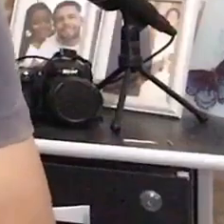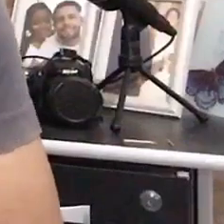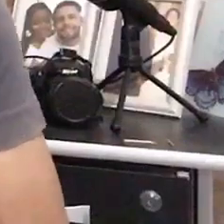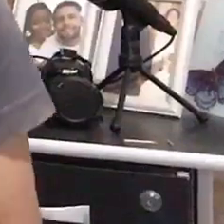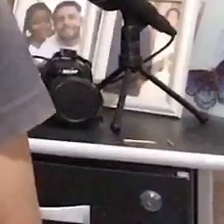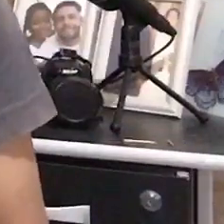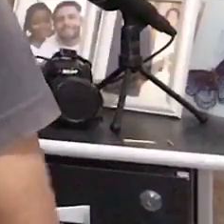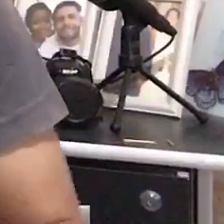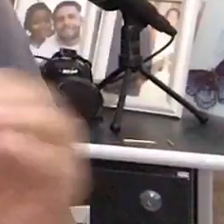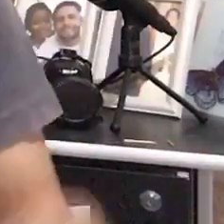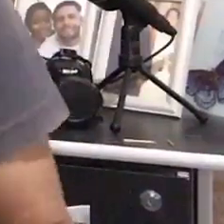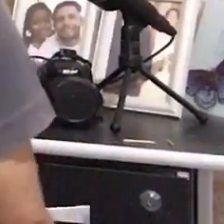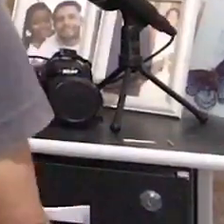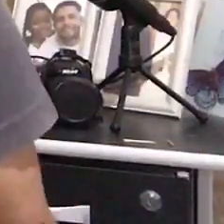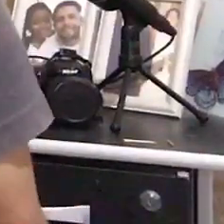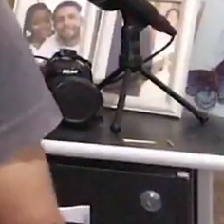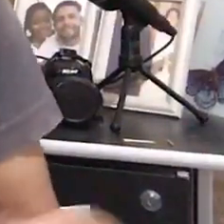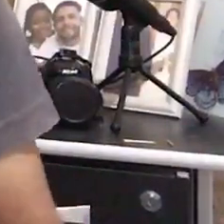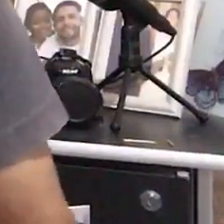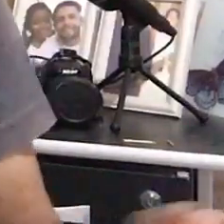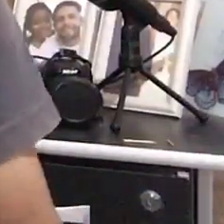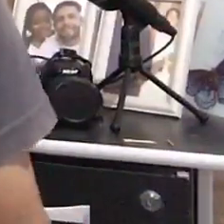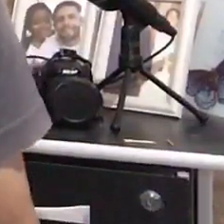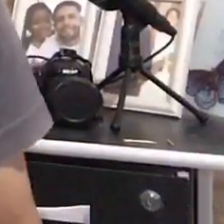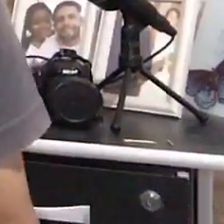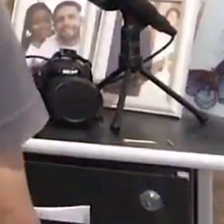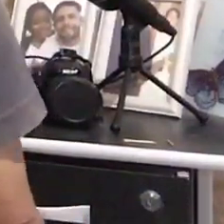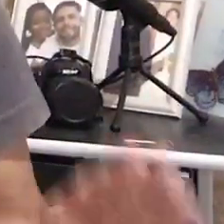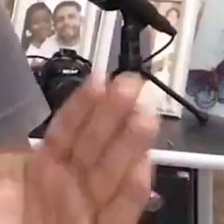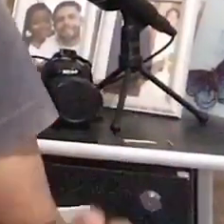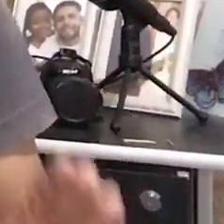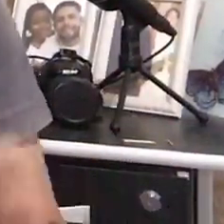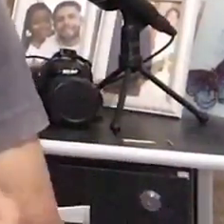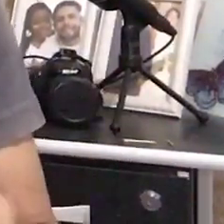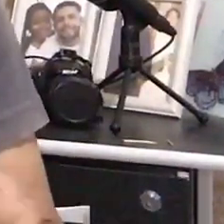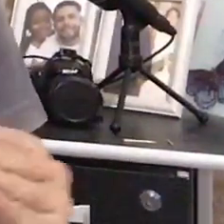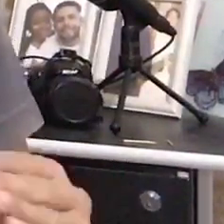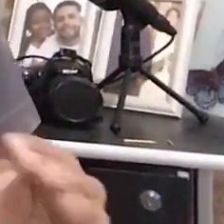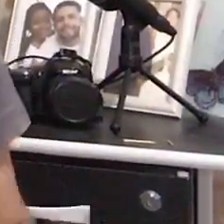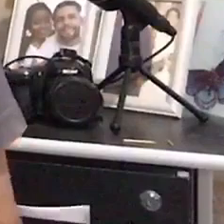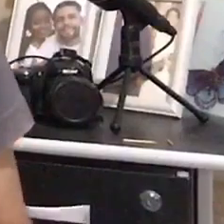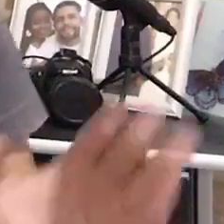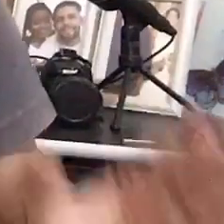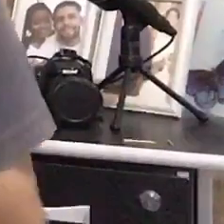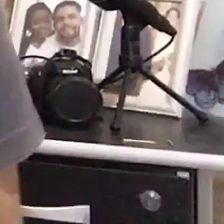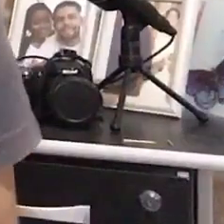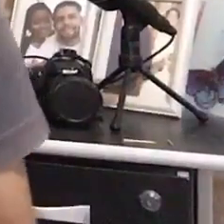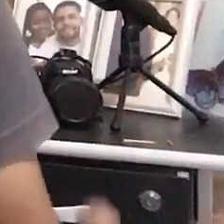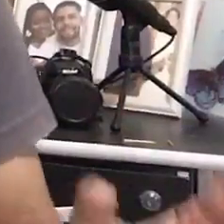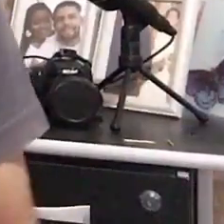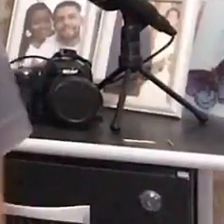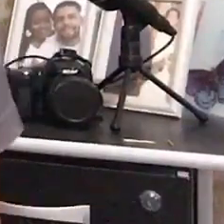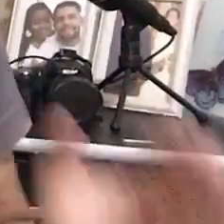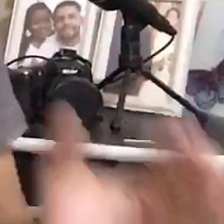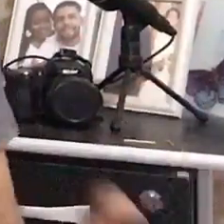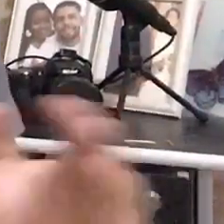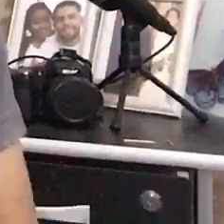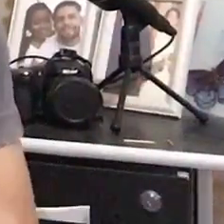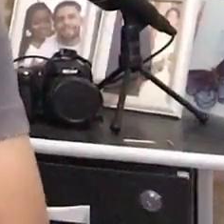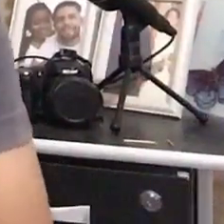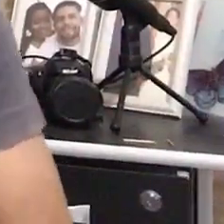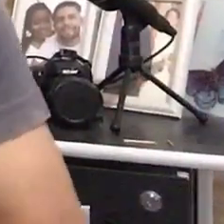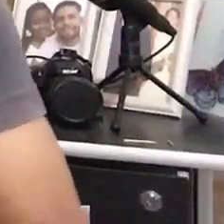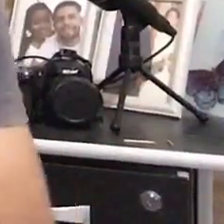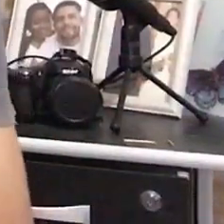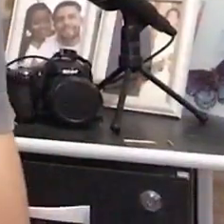da candidata não ter feito a sua prestação de conta como toda candidata após eleição Independente de